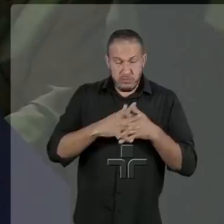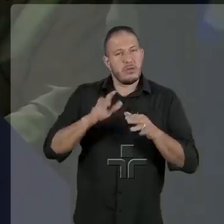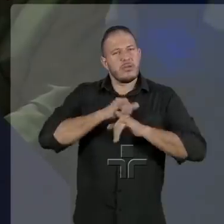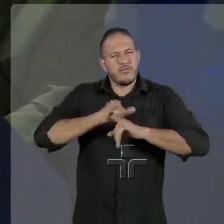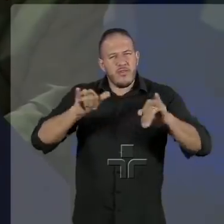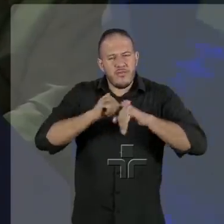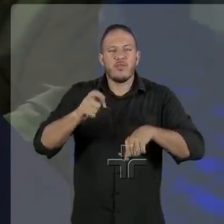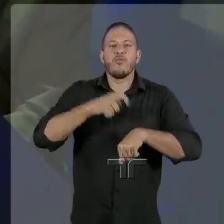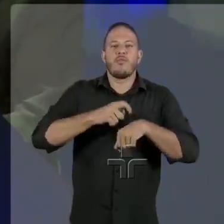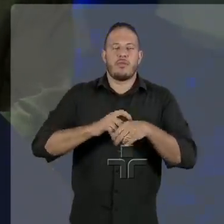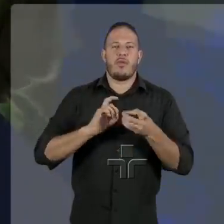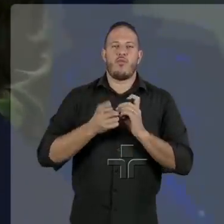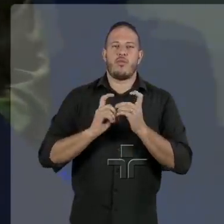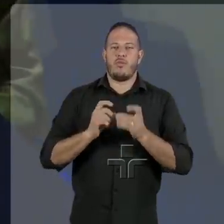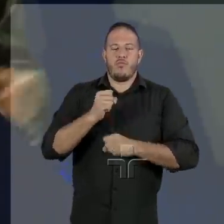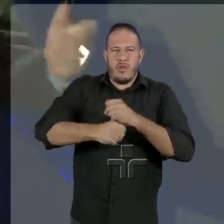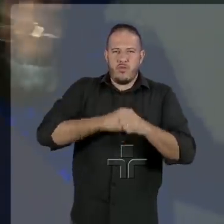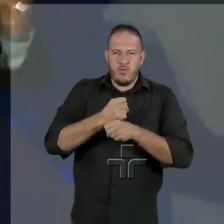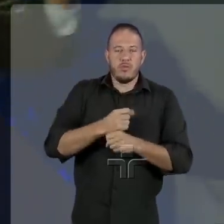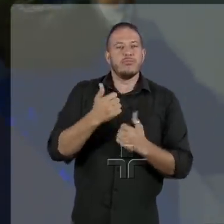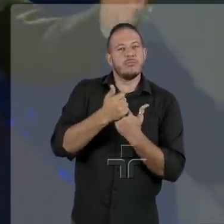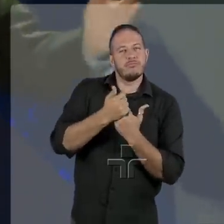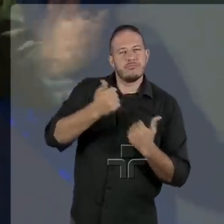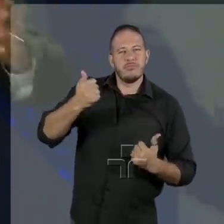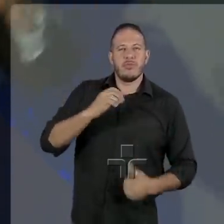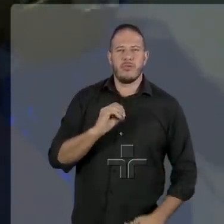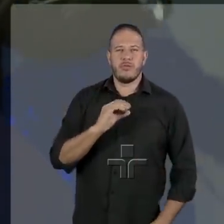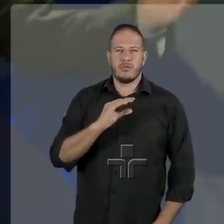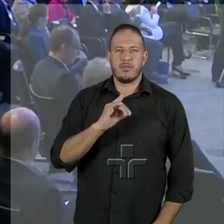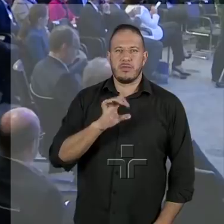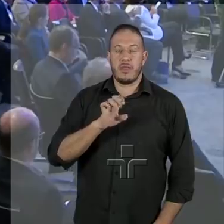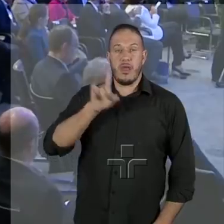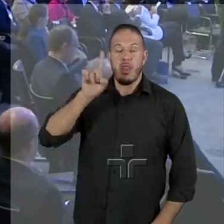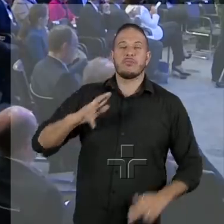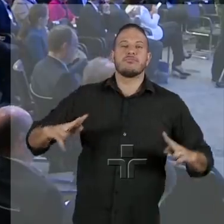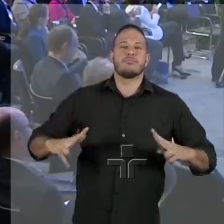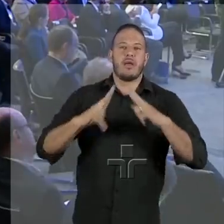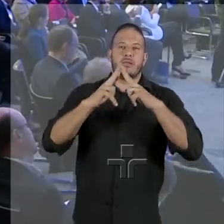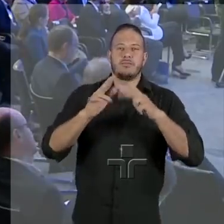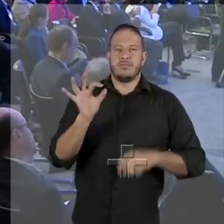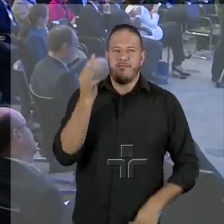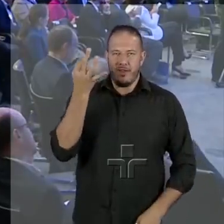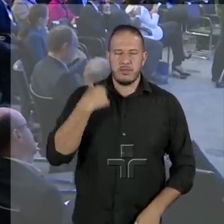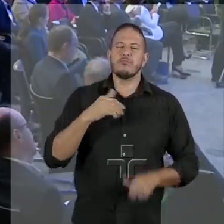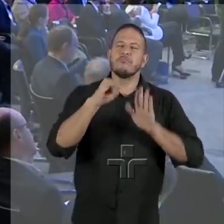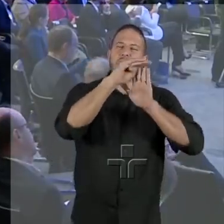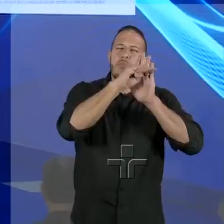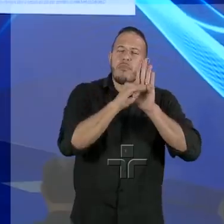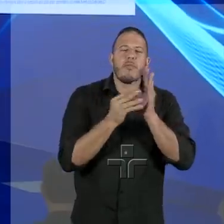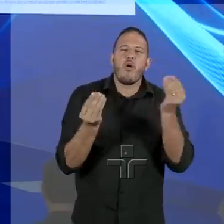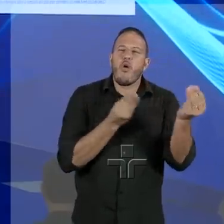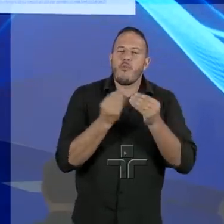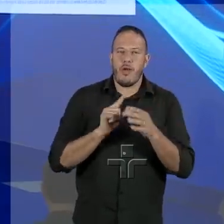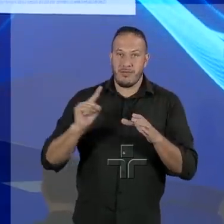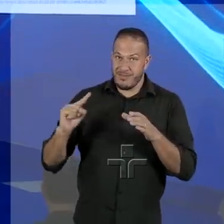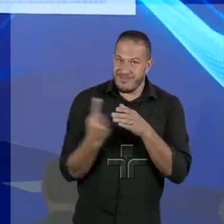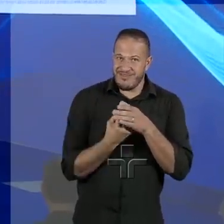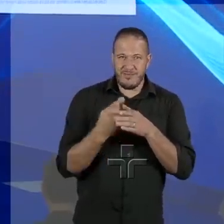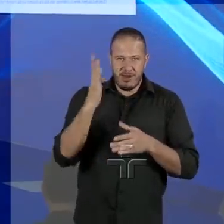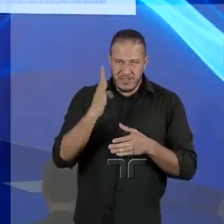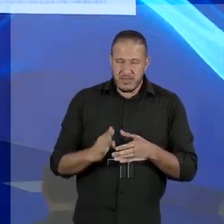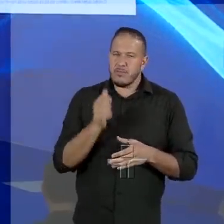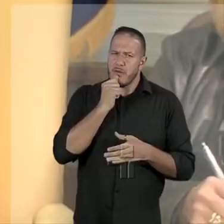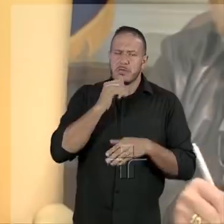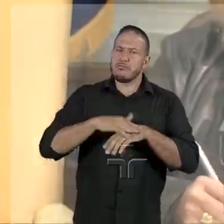a reunião anual dos ministros da OCDE, em Paris. O cronograma e o formato da adesão brasileira permanecem